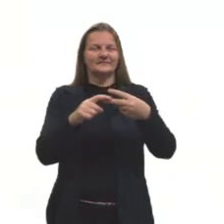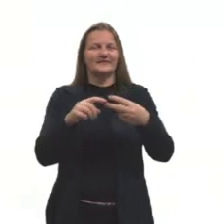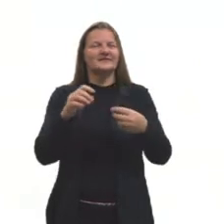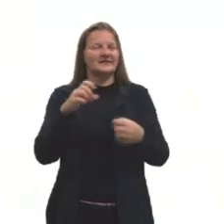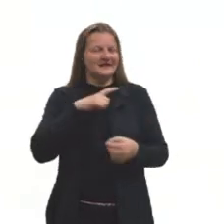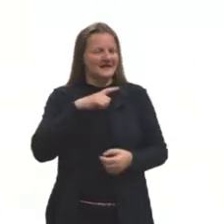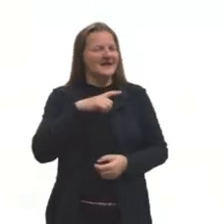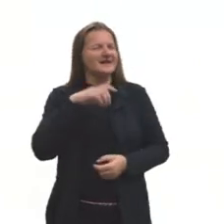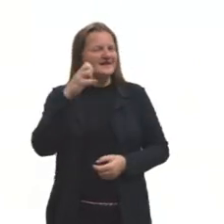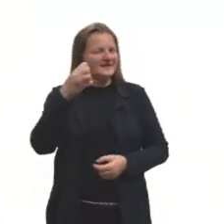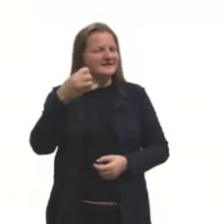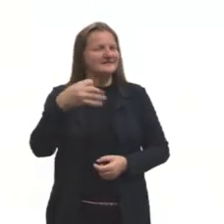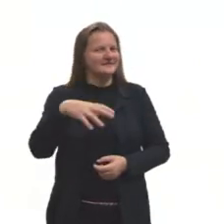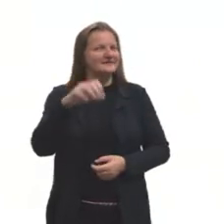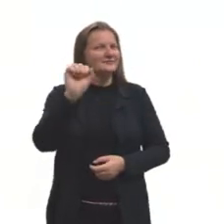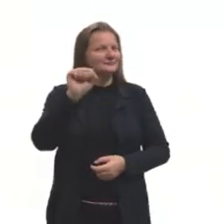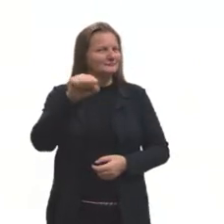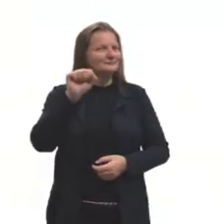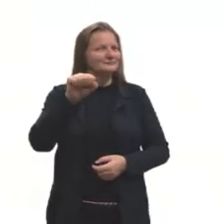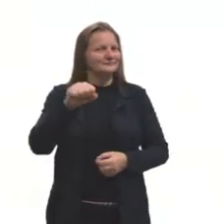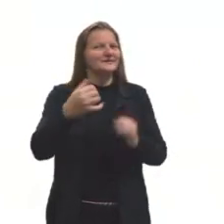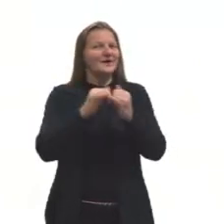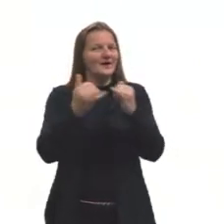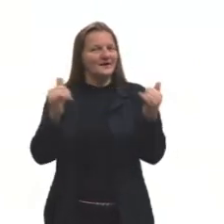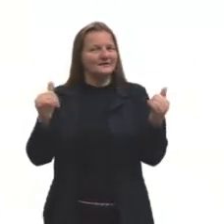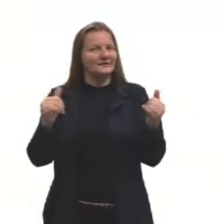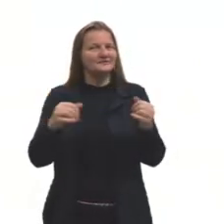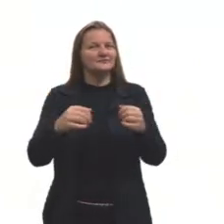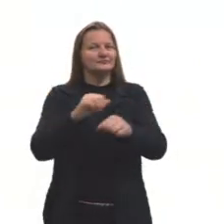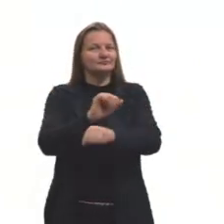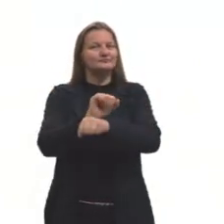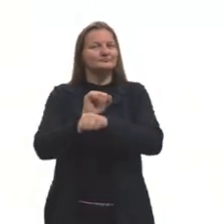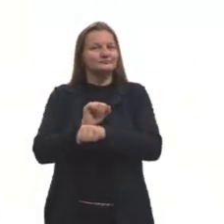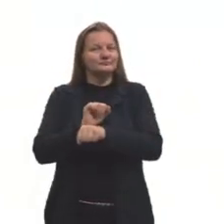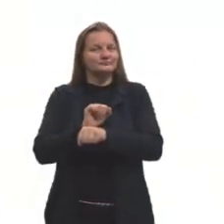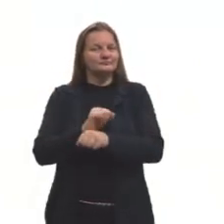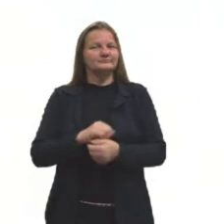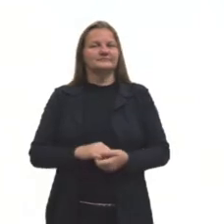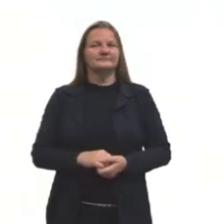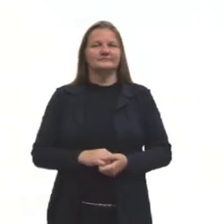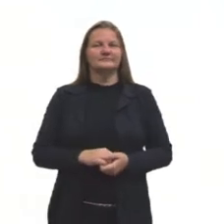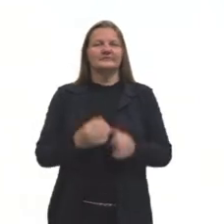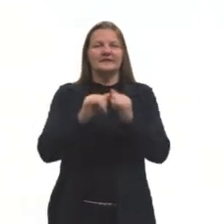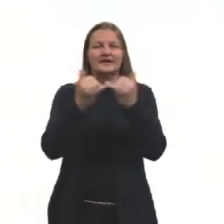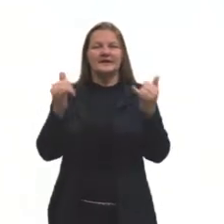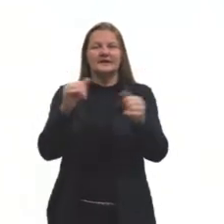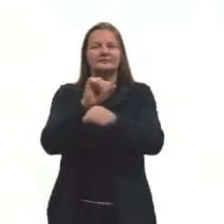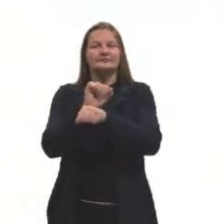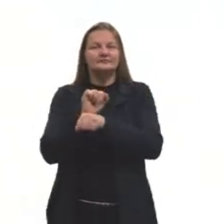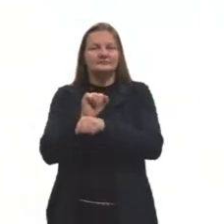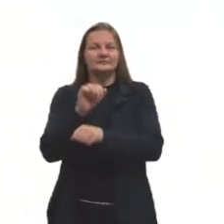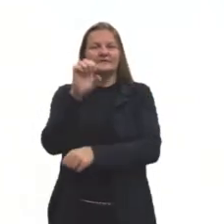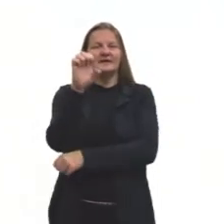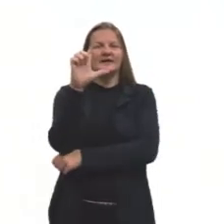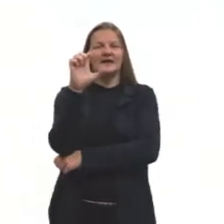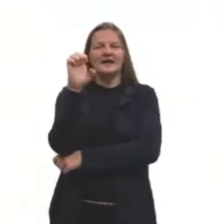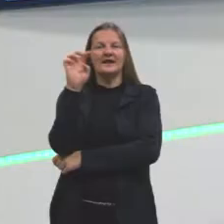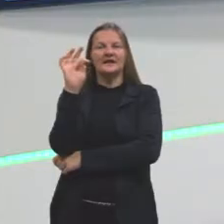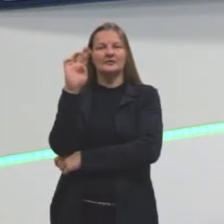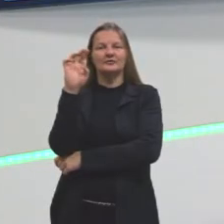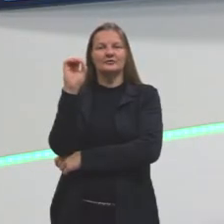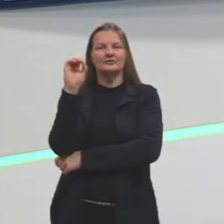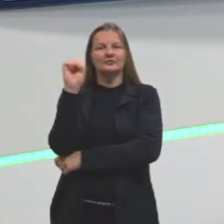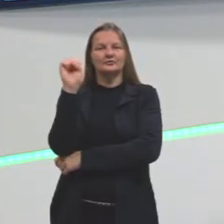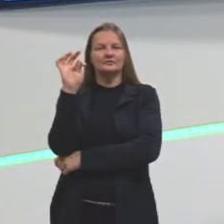é justamente a eletricidade estática ou eletrostática tá a gente acaba